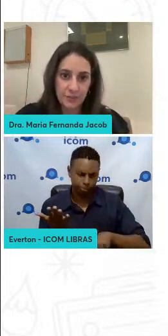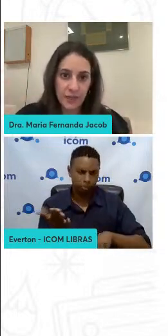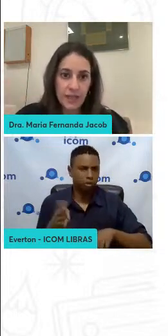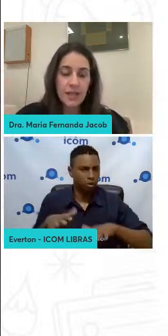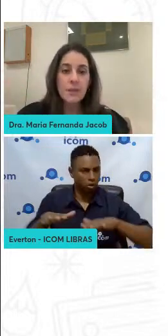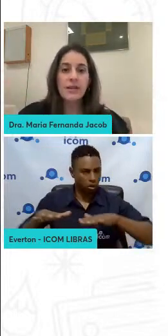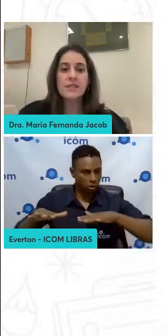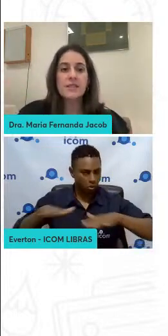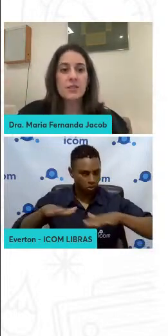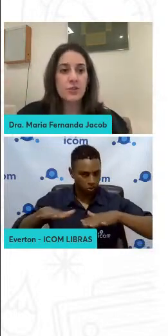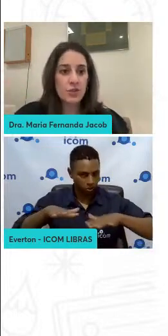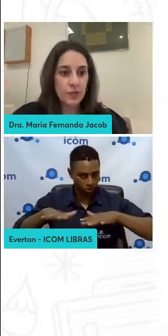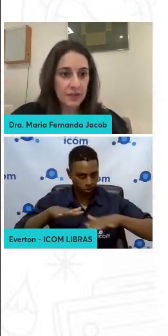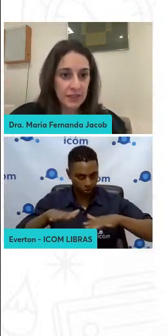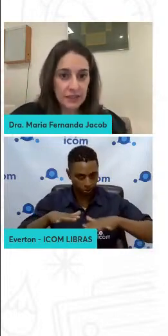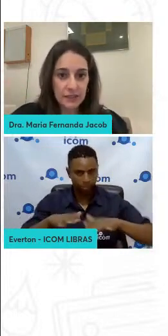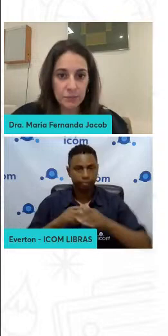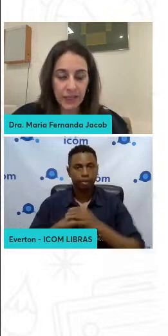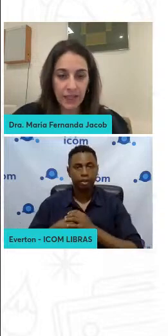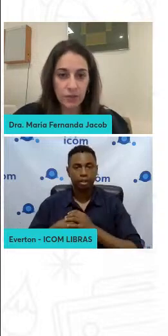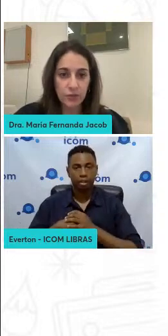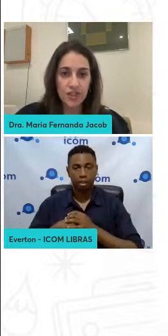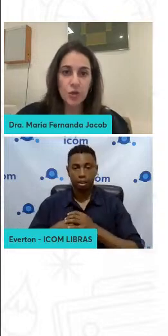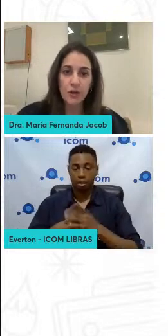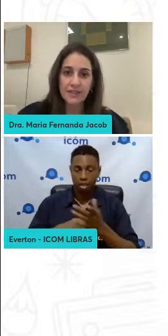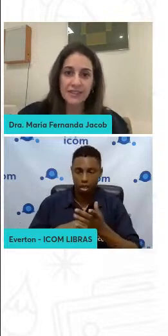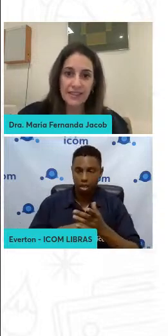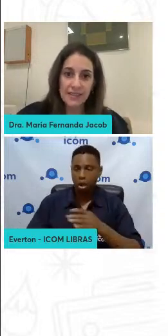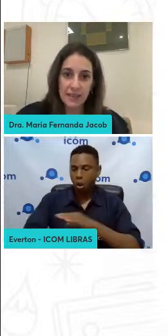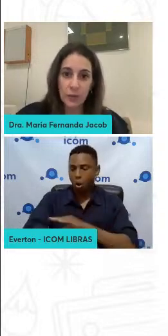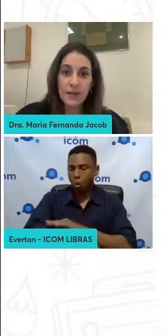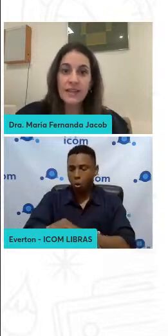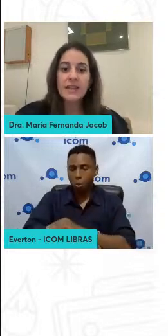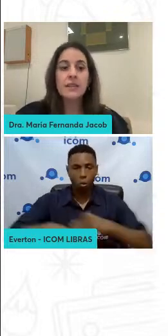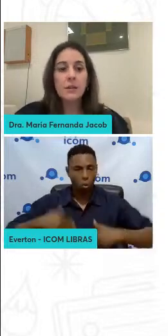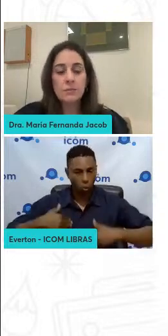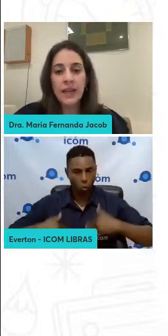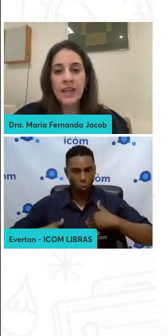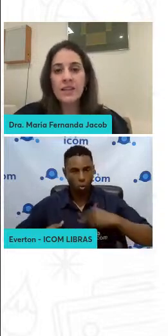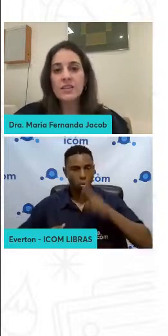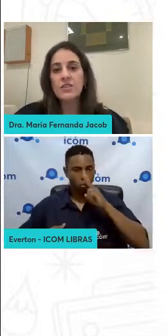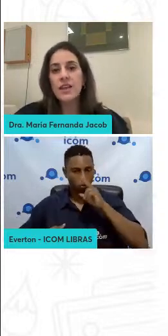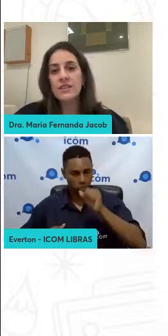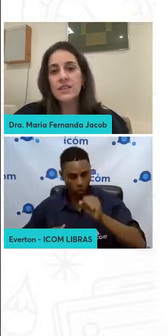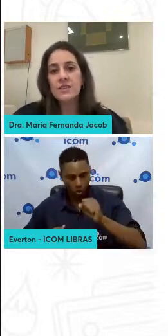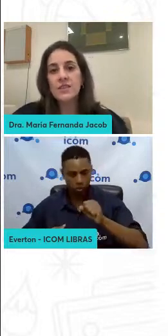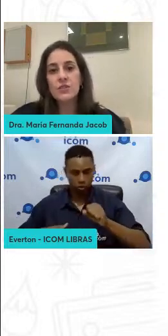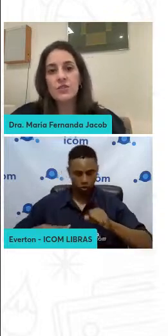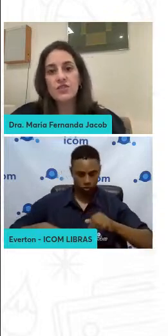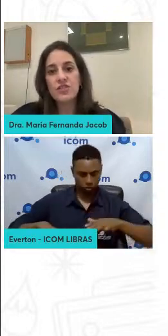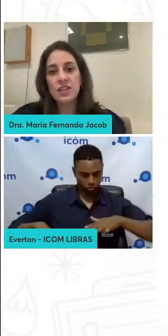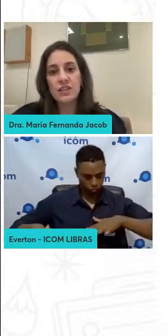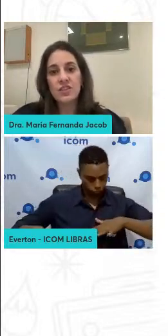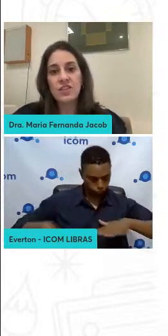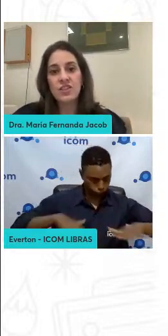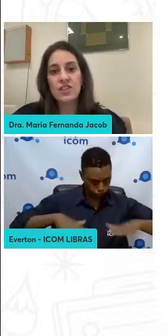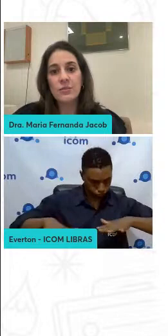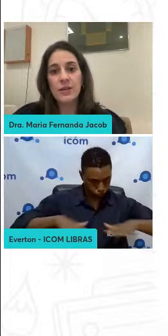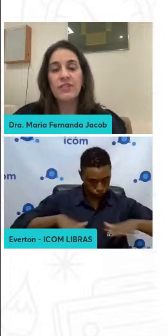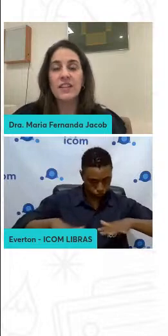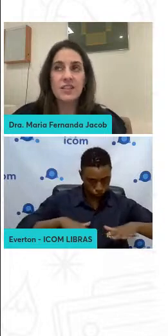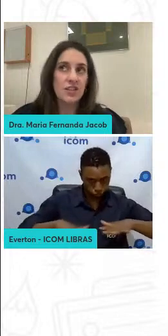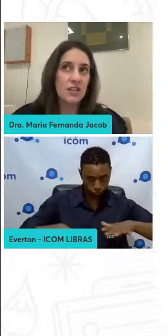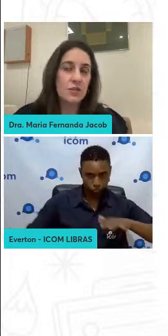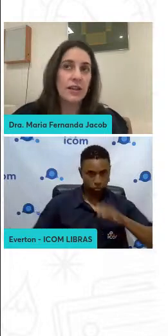mobilidade, para exercícios de fortalecimento, de coordenação e também exercícios